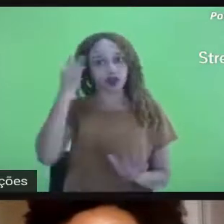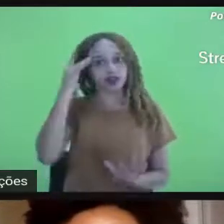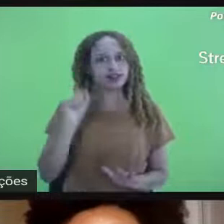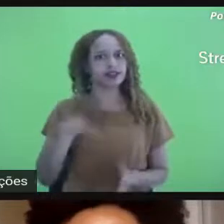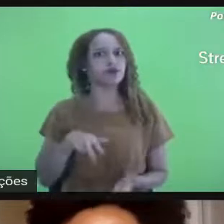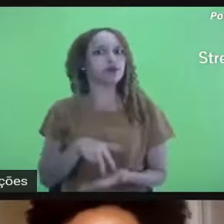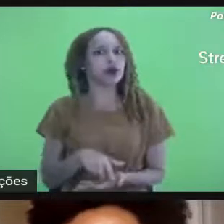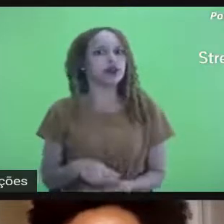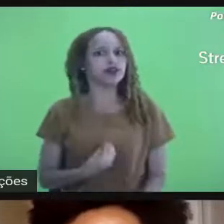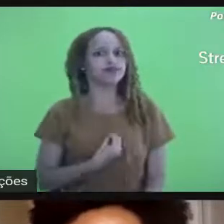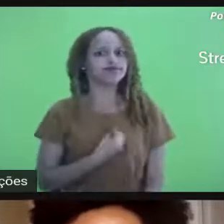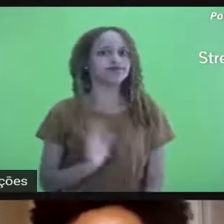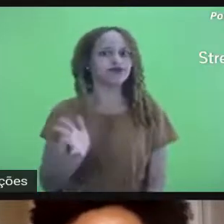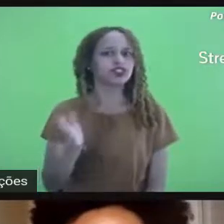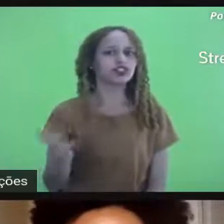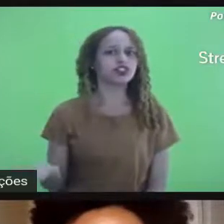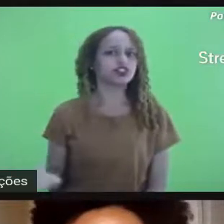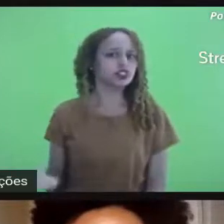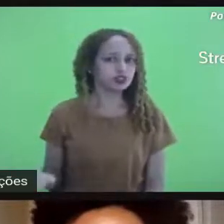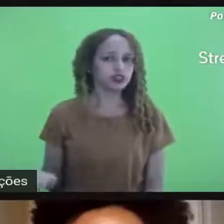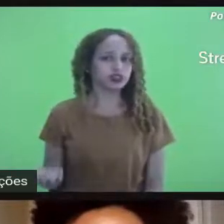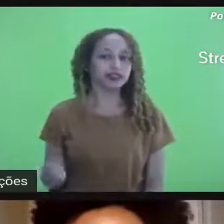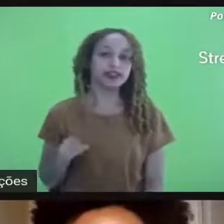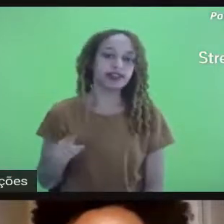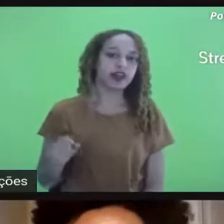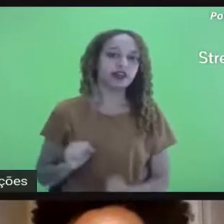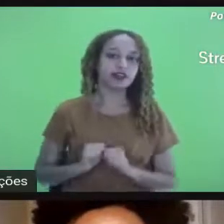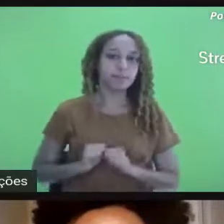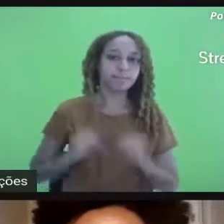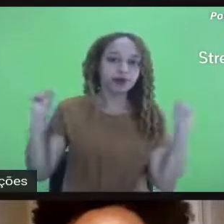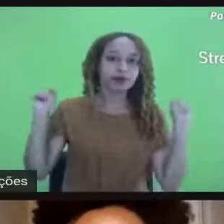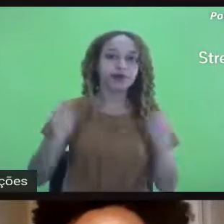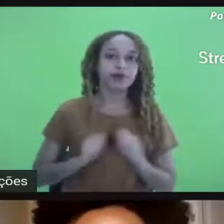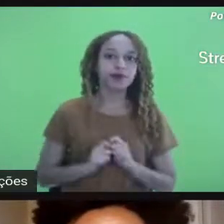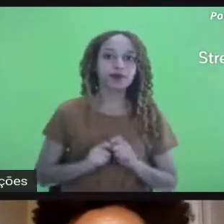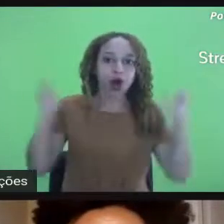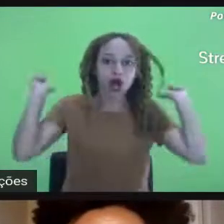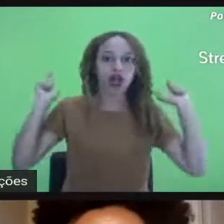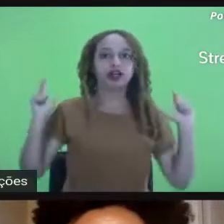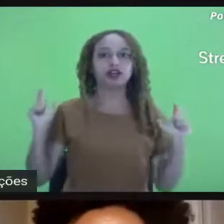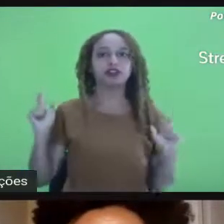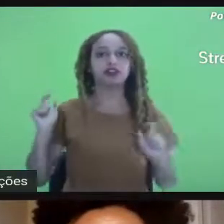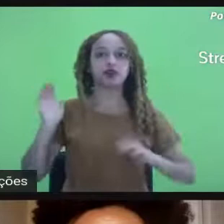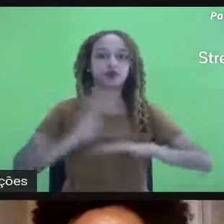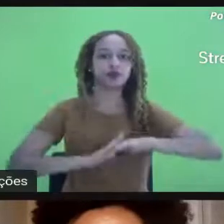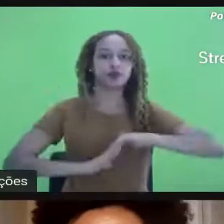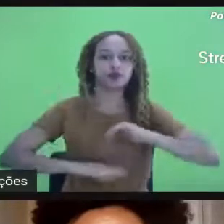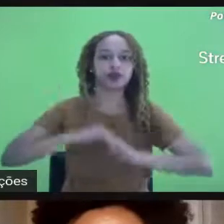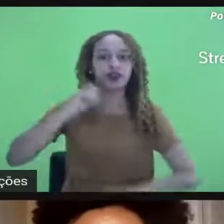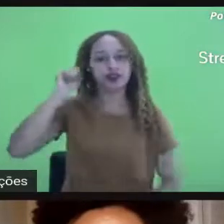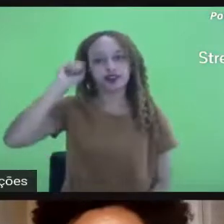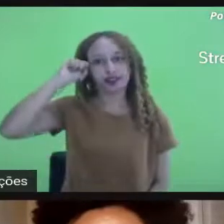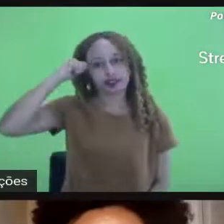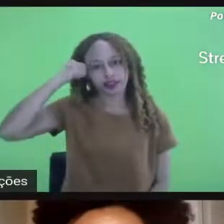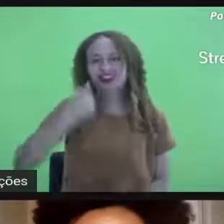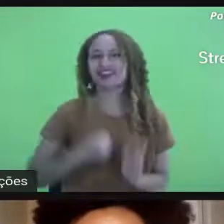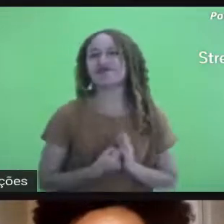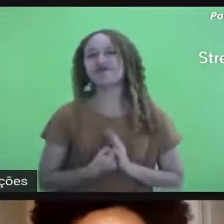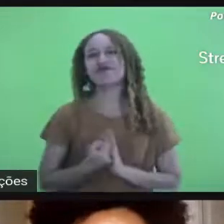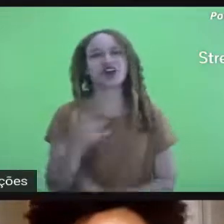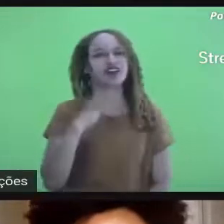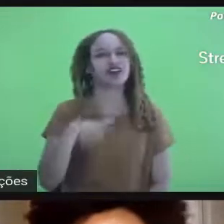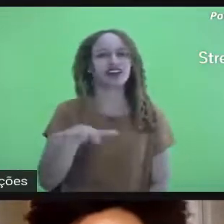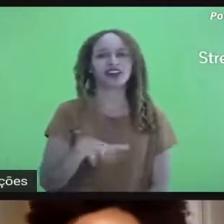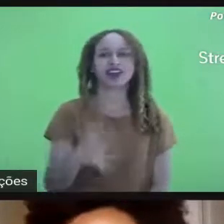que esse boom de profissionais negros nas mais diversas áreas, porque às vezes a gente também comete o